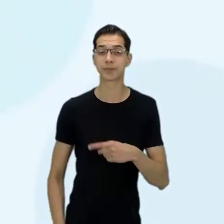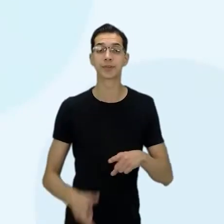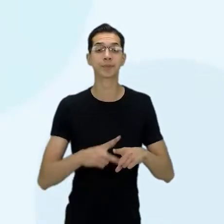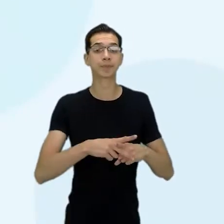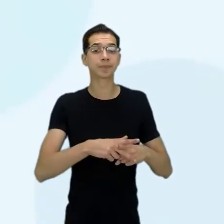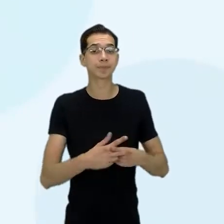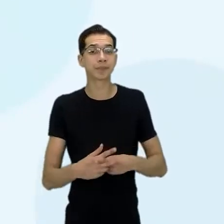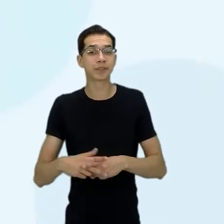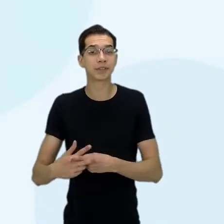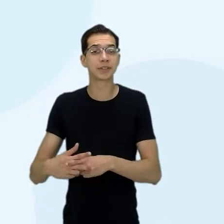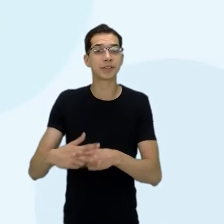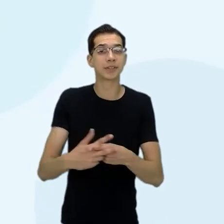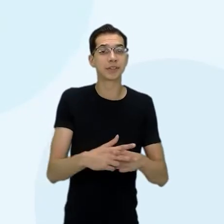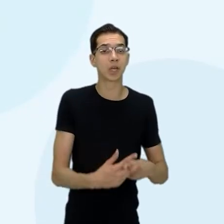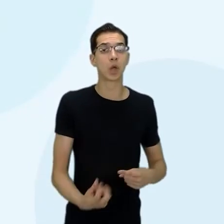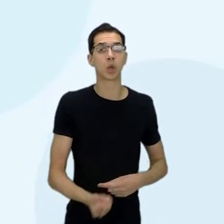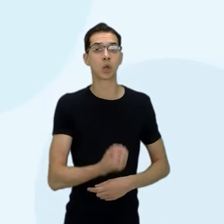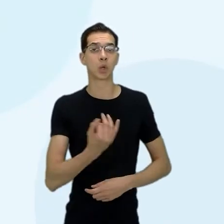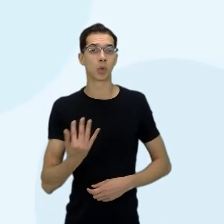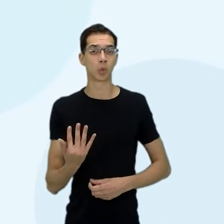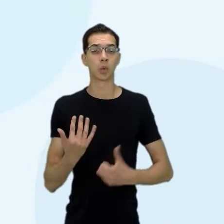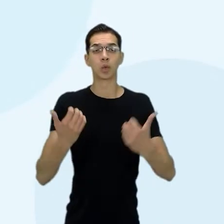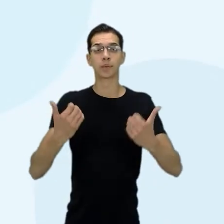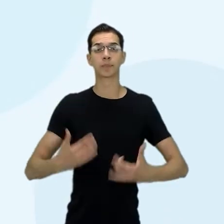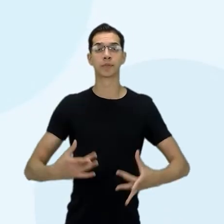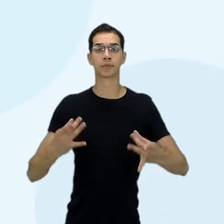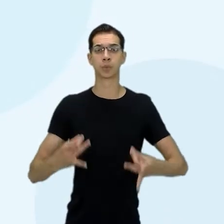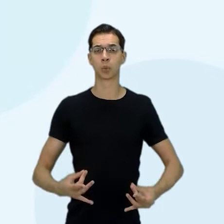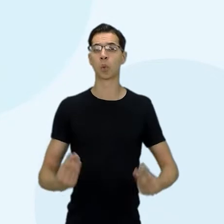coisas funciona no mundo